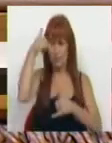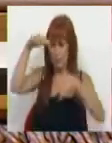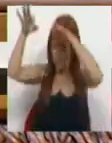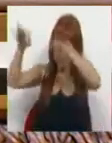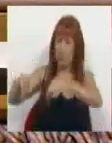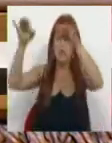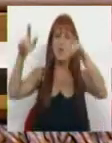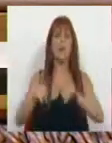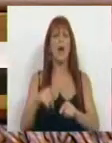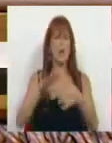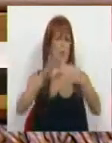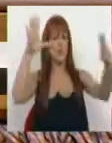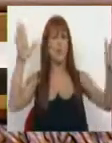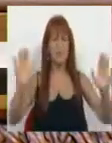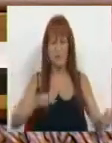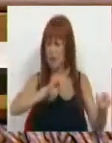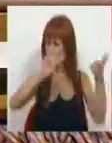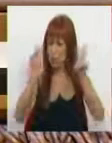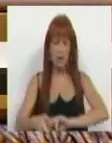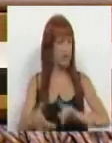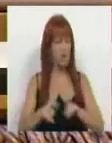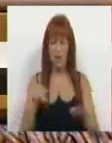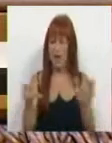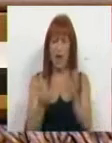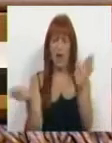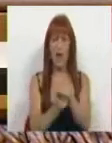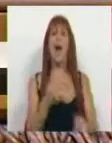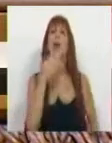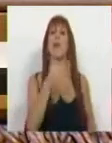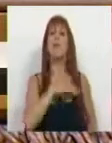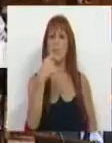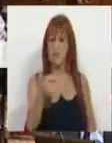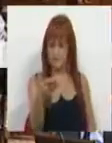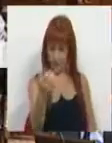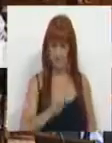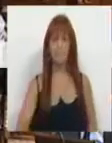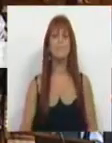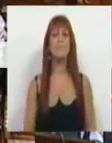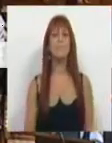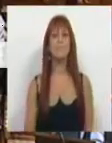contradição perversa que deve ser corrigida na lei. Muito obrigado, Sr. Presidente.